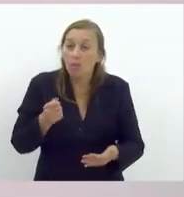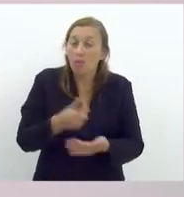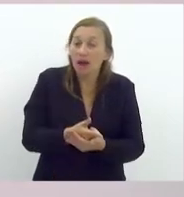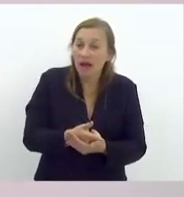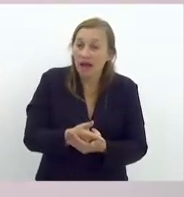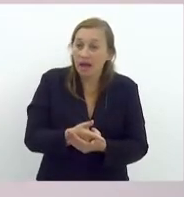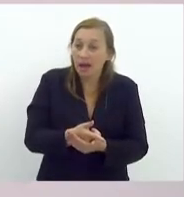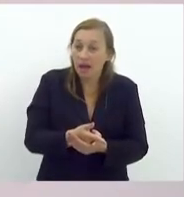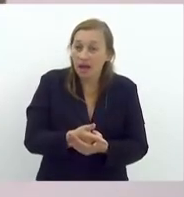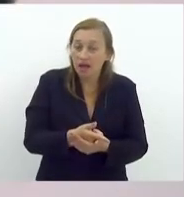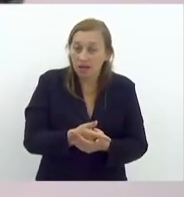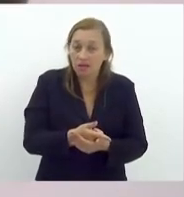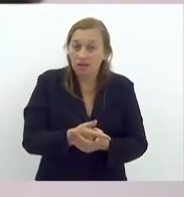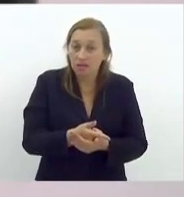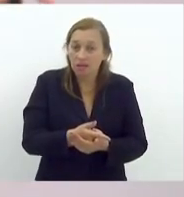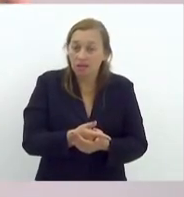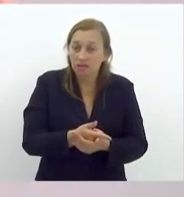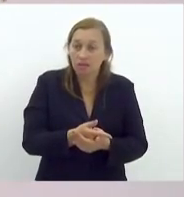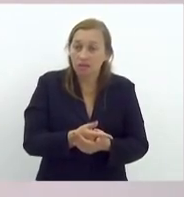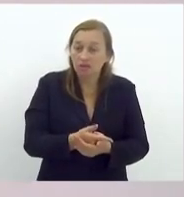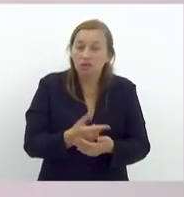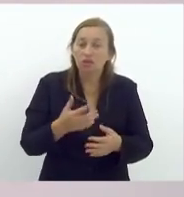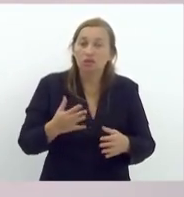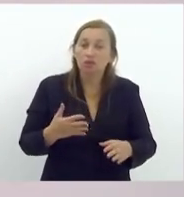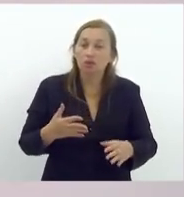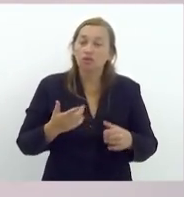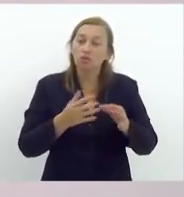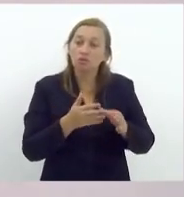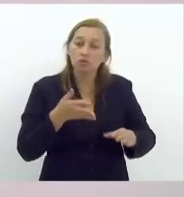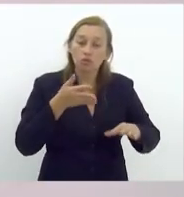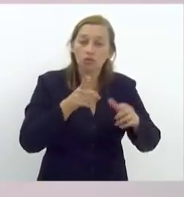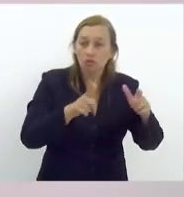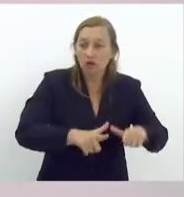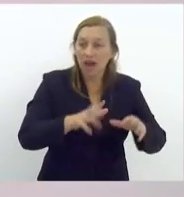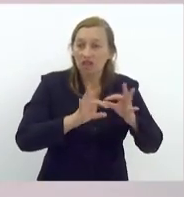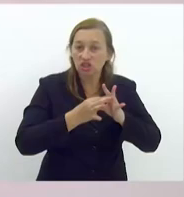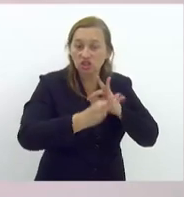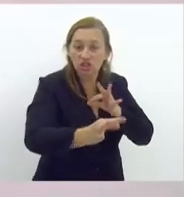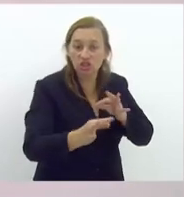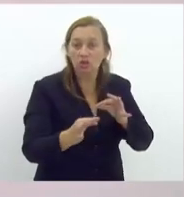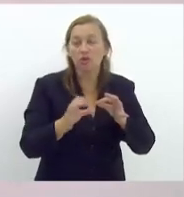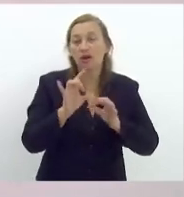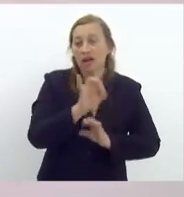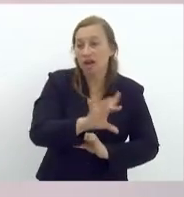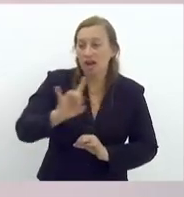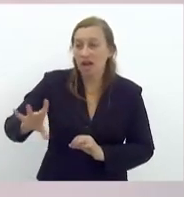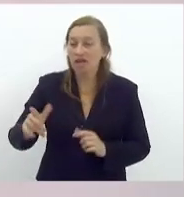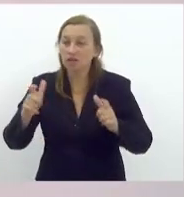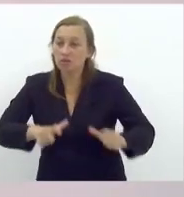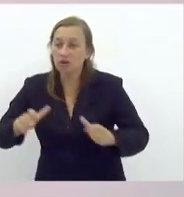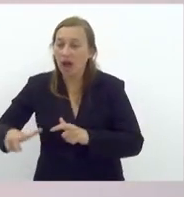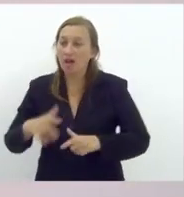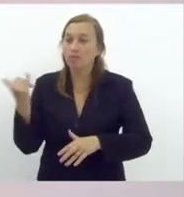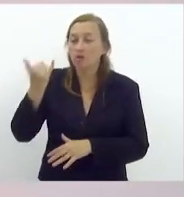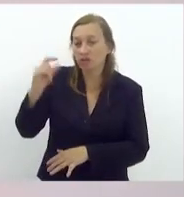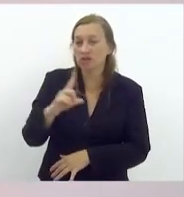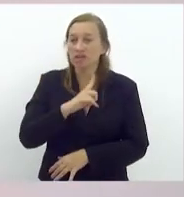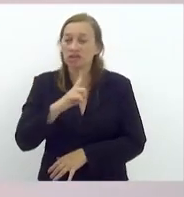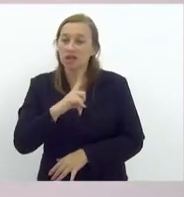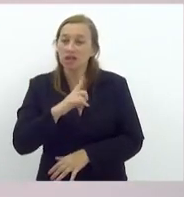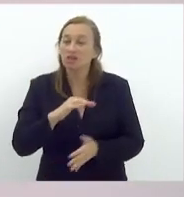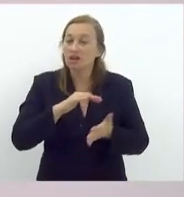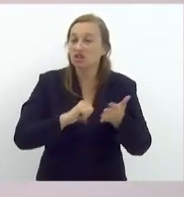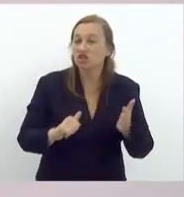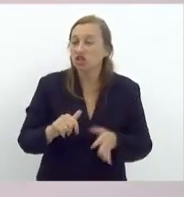de ida e volta para chegar numa determinada roda então cada roda tem o seu valor cada roda tem sua importância porque ela vai estar tirando